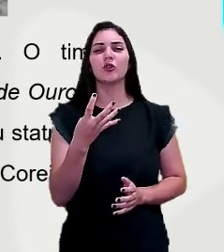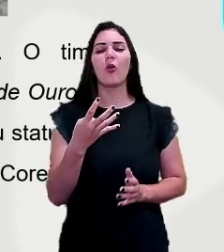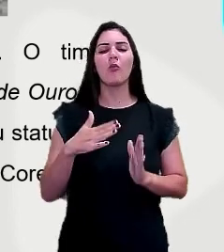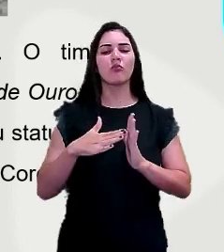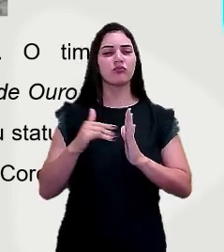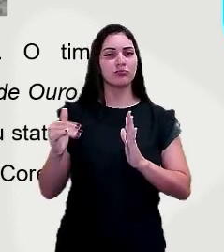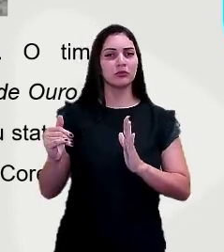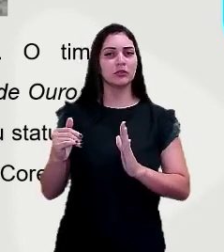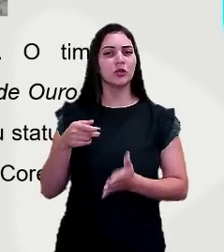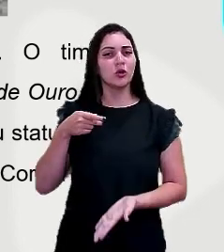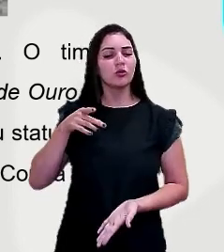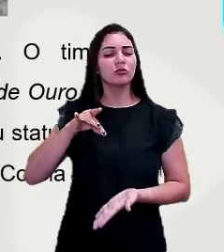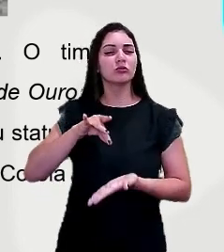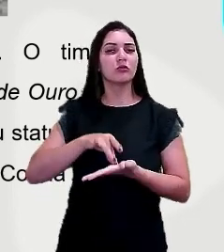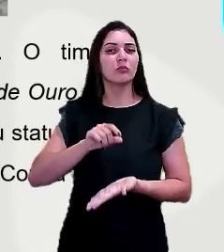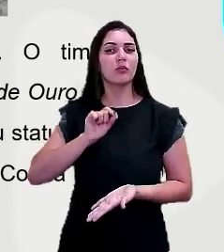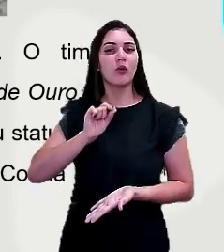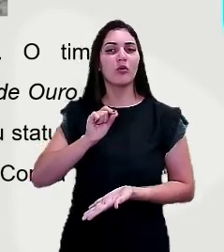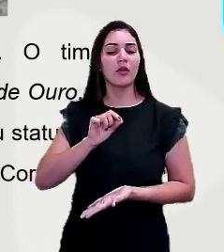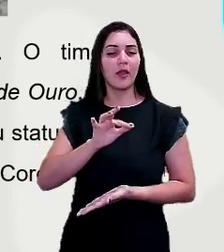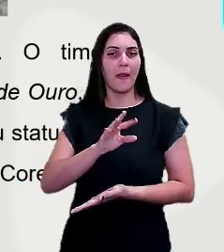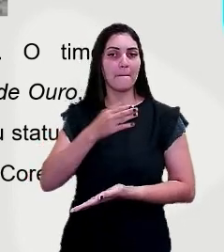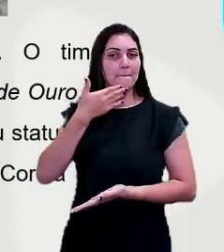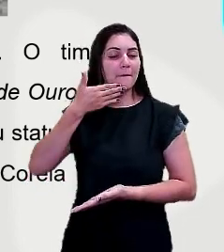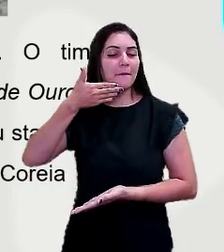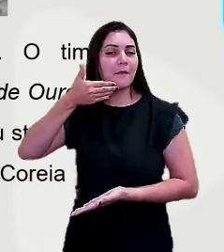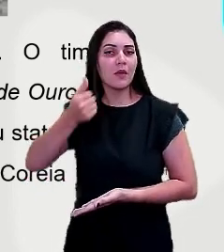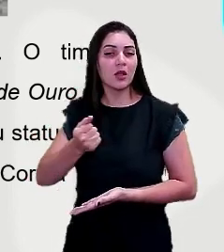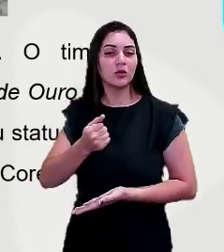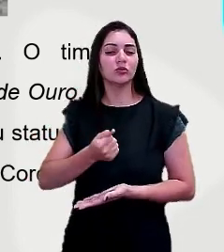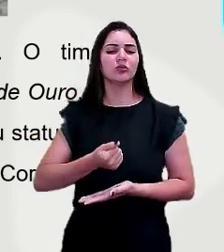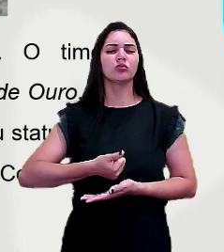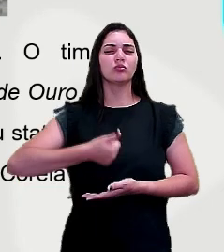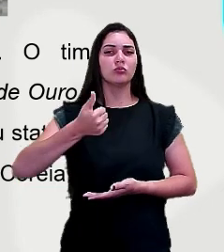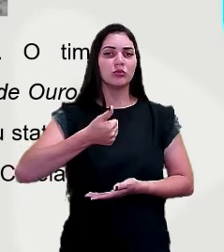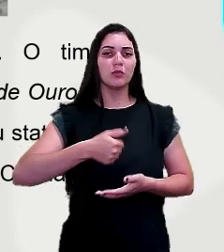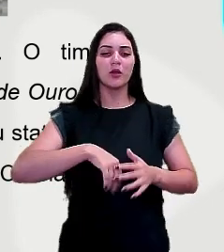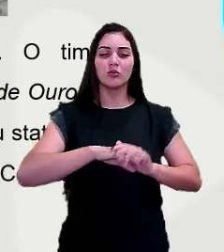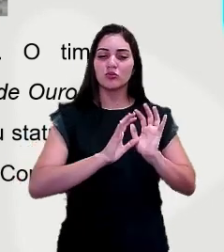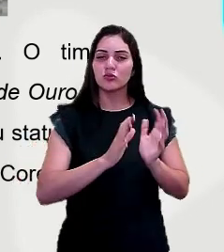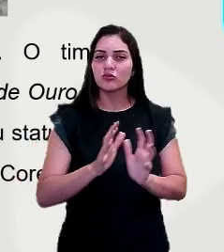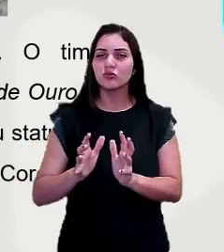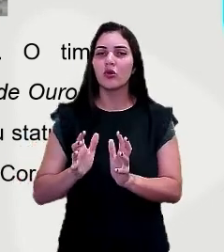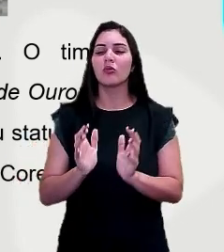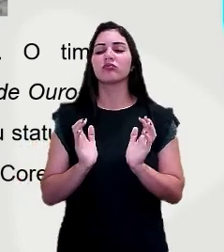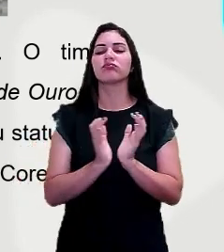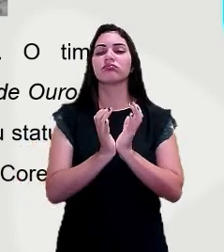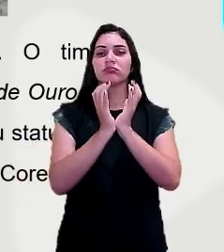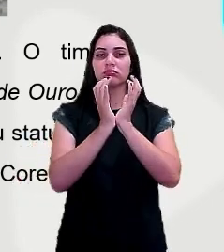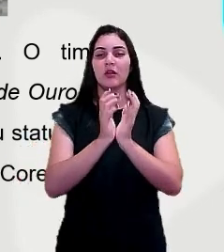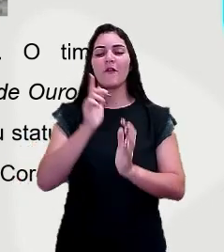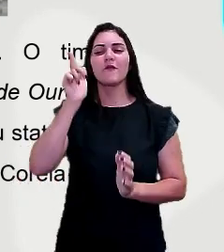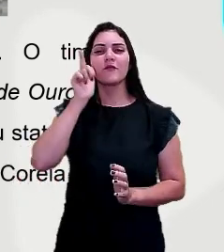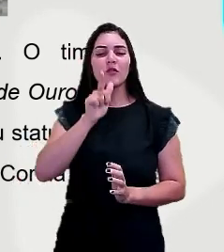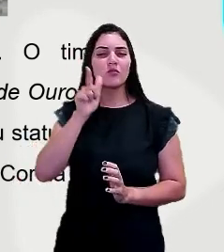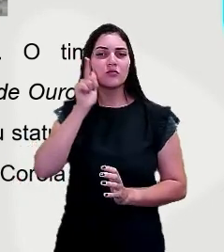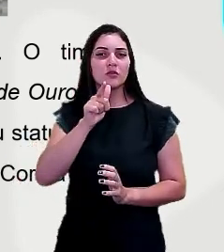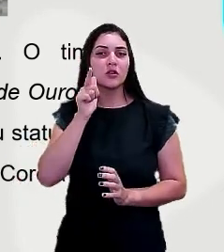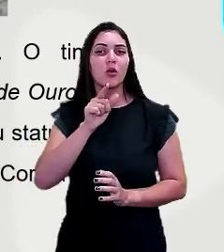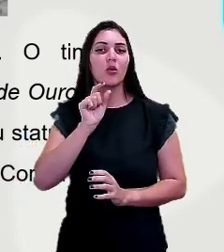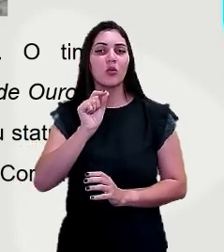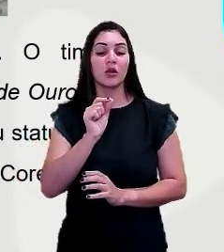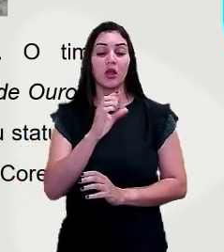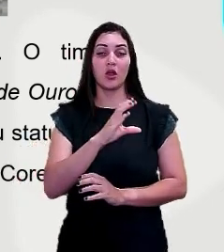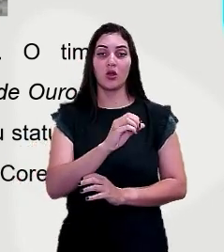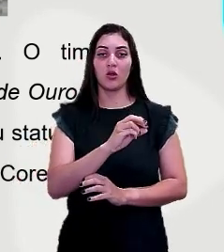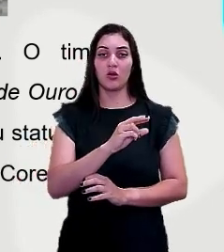seu status de favorita durante os primeiros jogos da competição, vencendo a Coreia do Sul de 9-0,